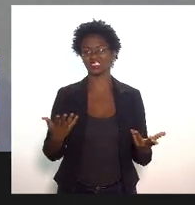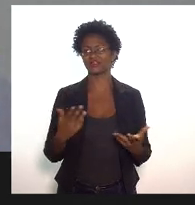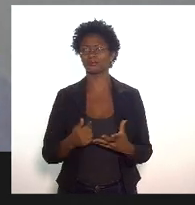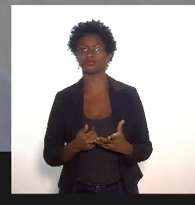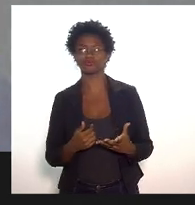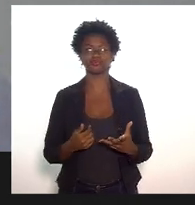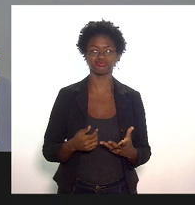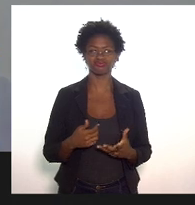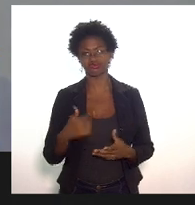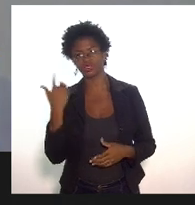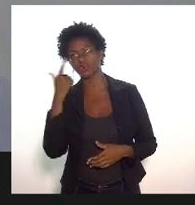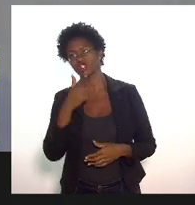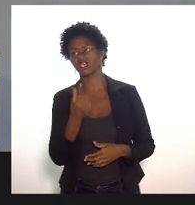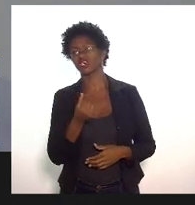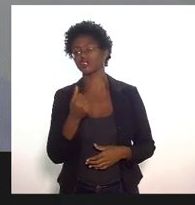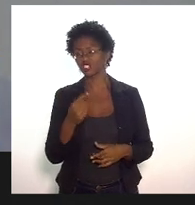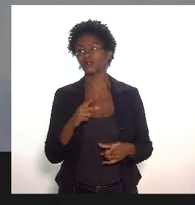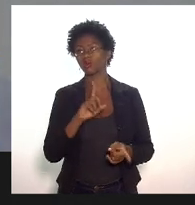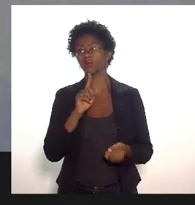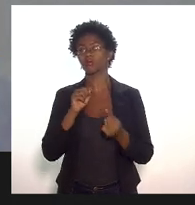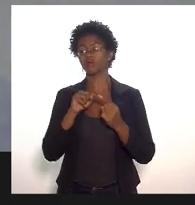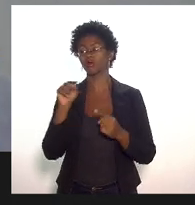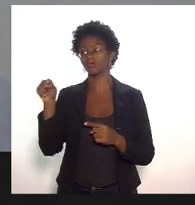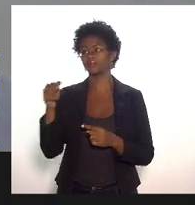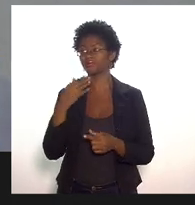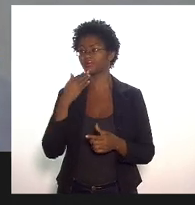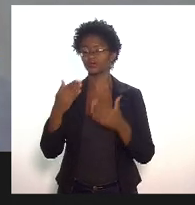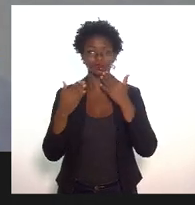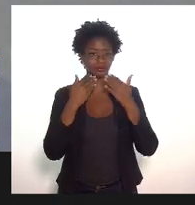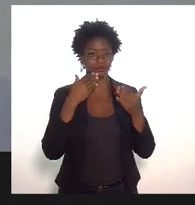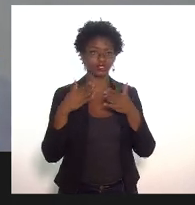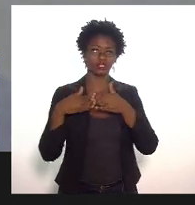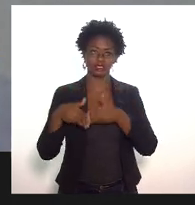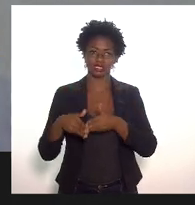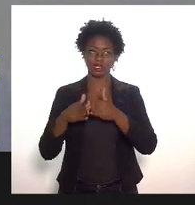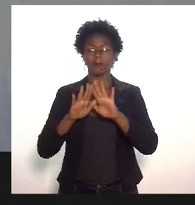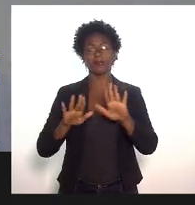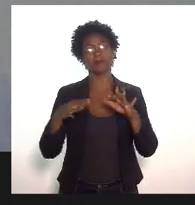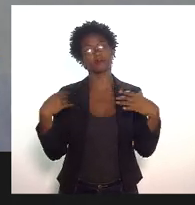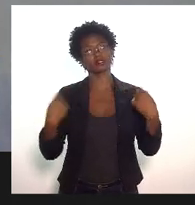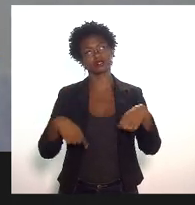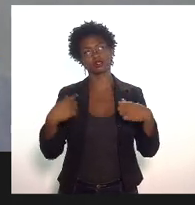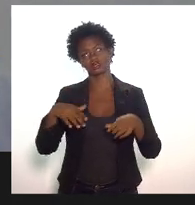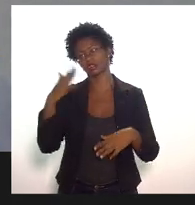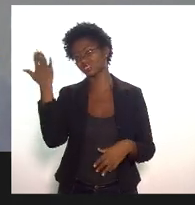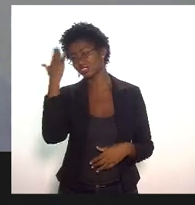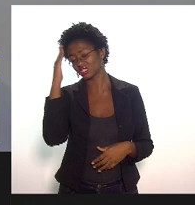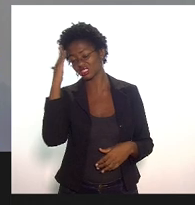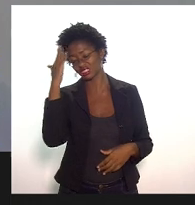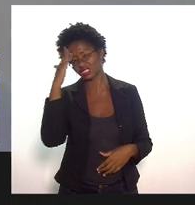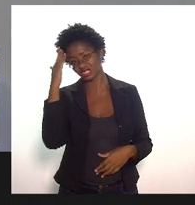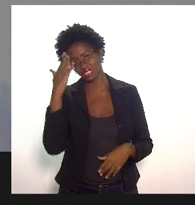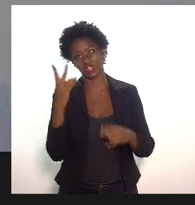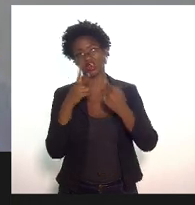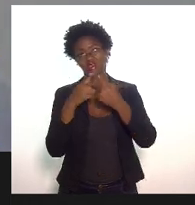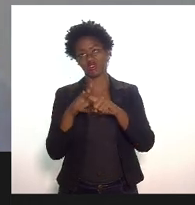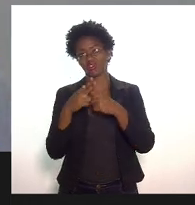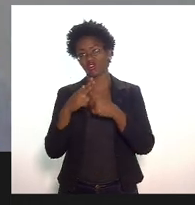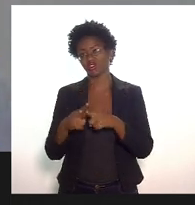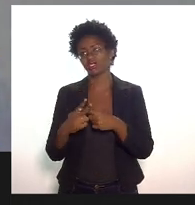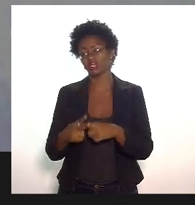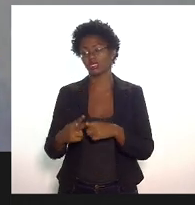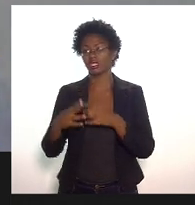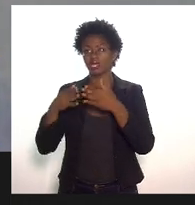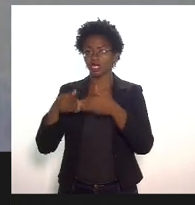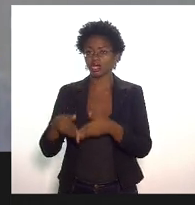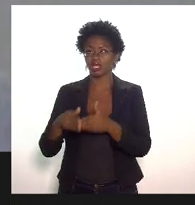embarcações, mas a gente tem a consciência de que a manutenção das embarcações e a gente recuperar essa atividade econômica,